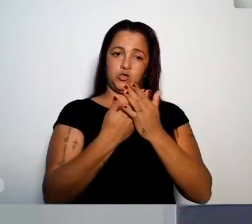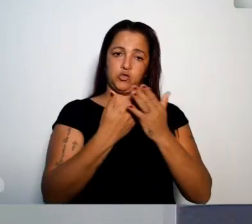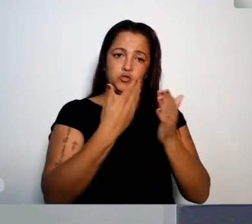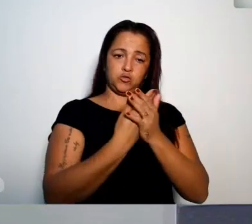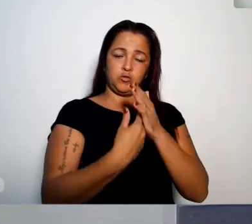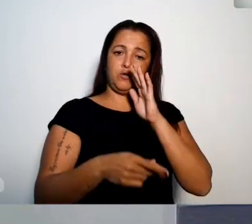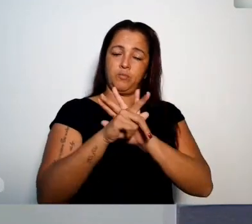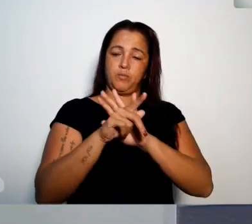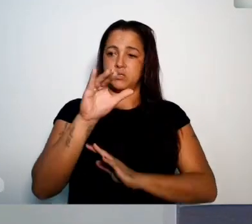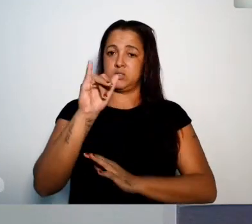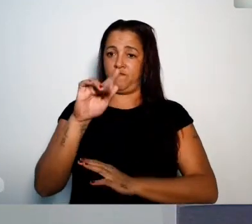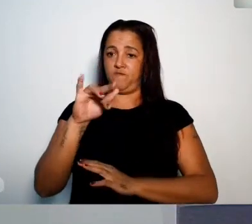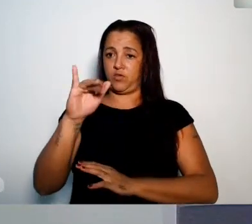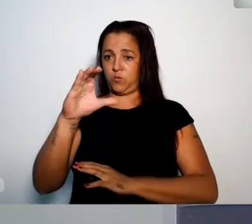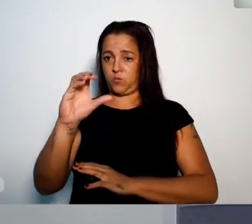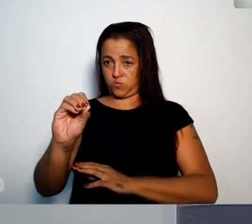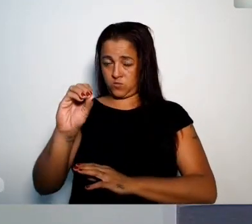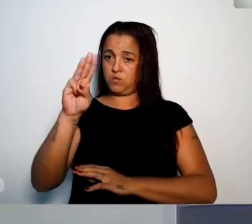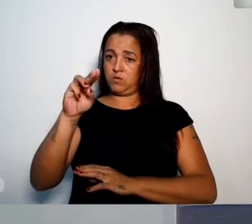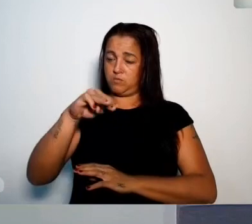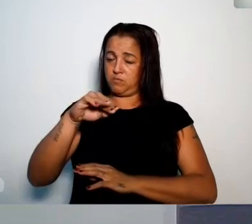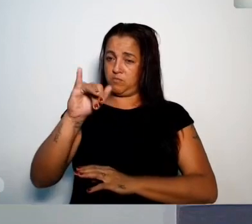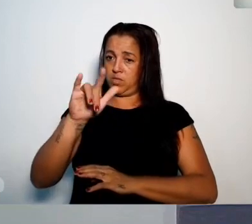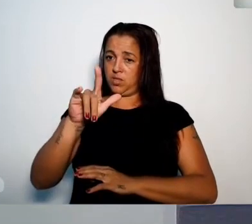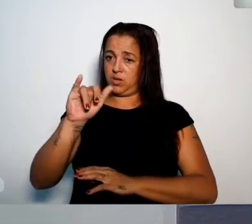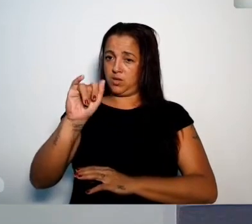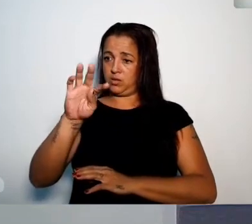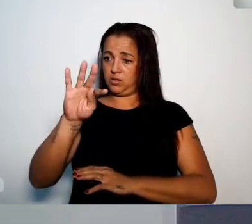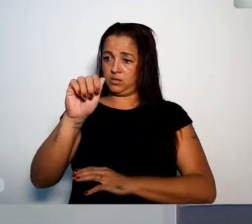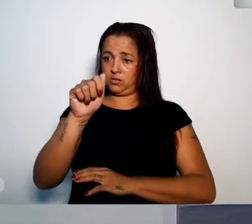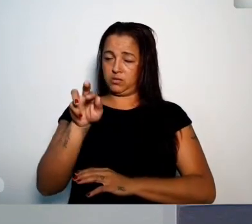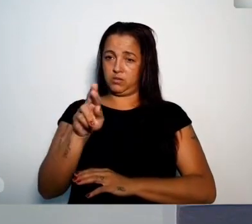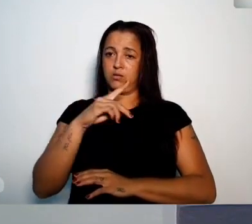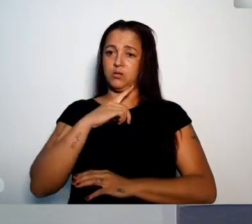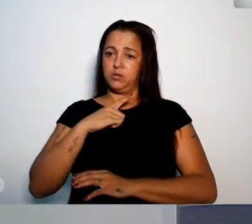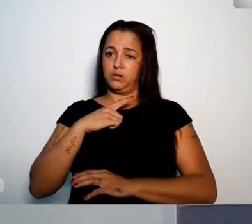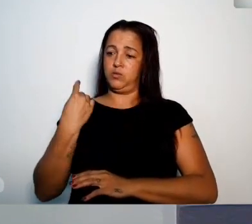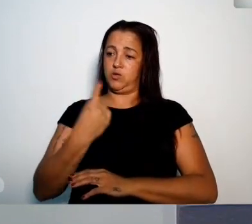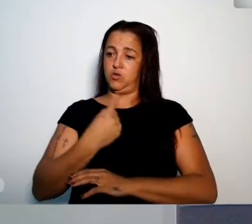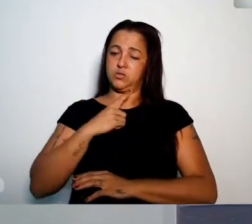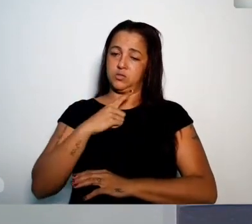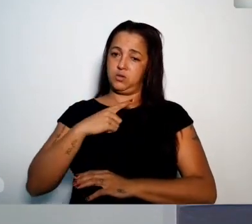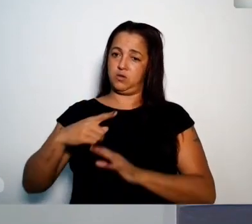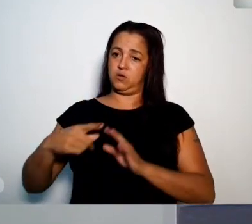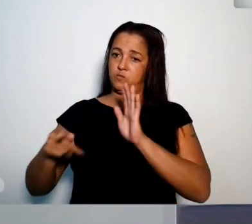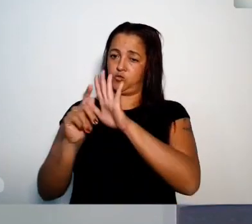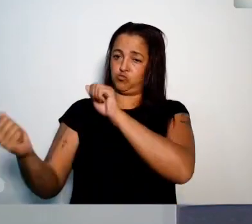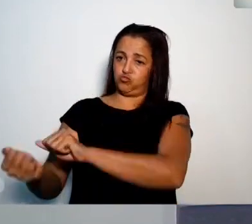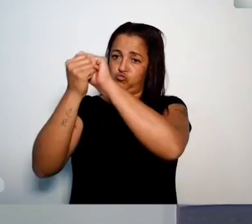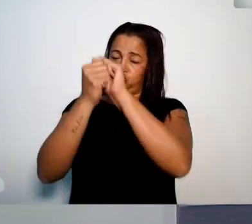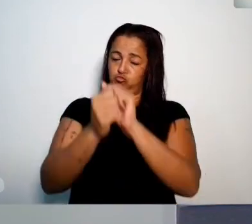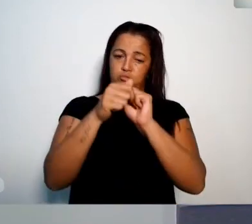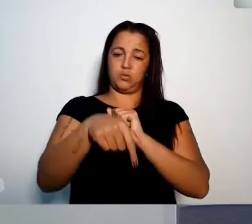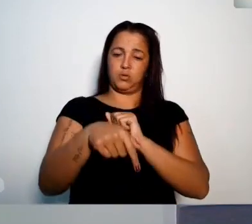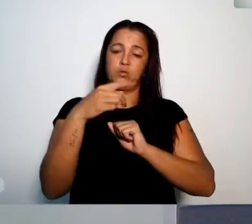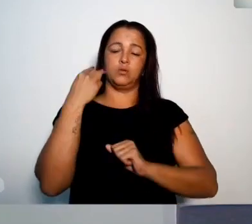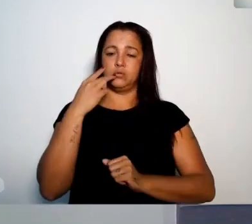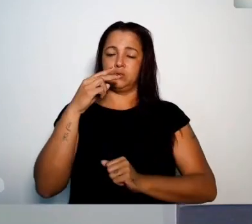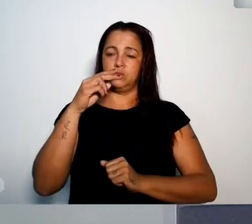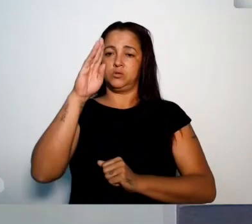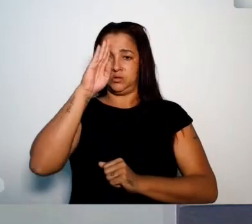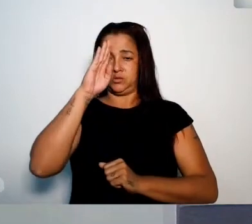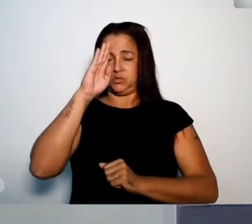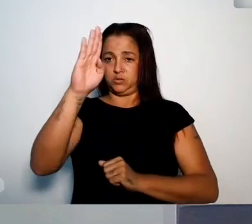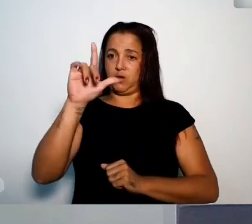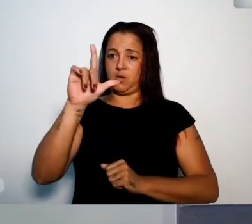cívico-militar para nós. Veio conosco, vieram conosco o vereador Sargento Laudo e